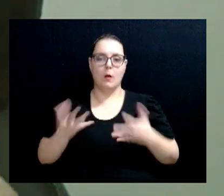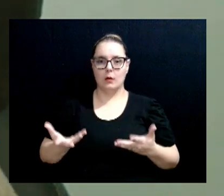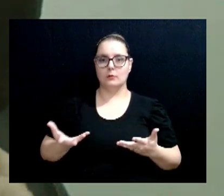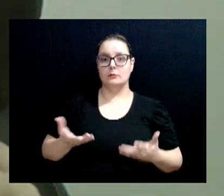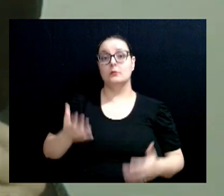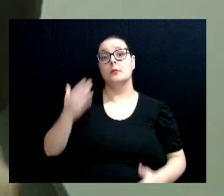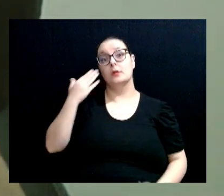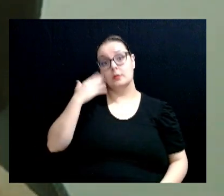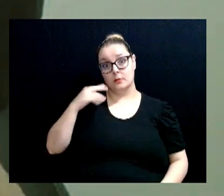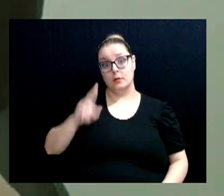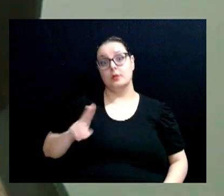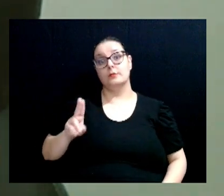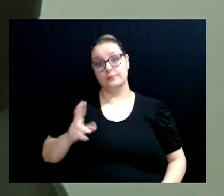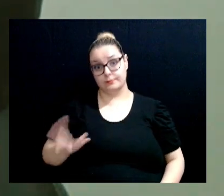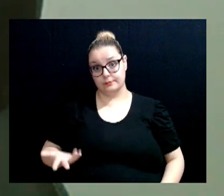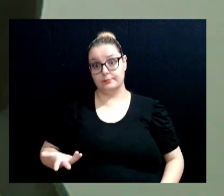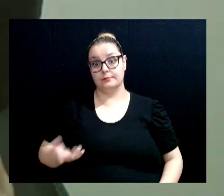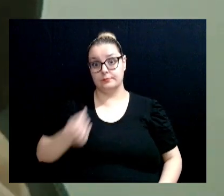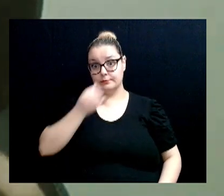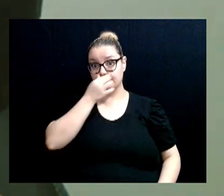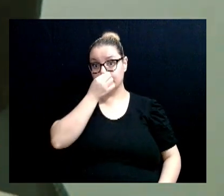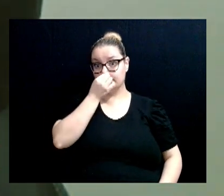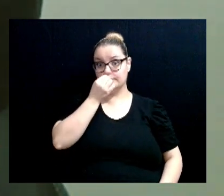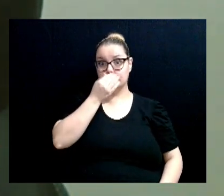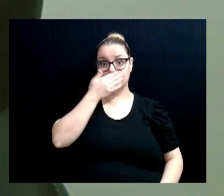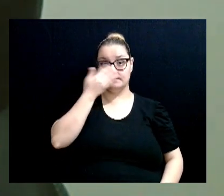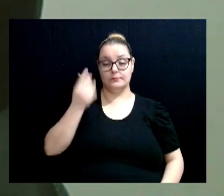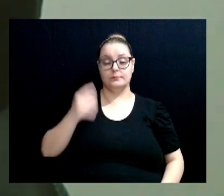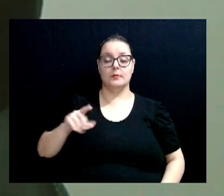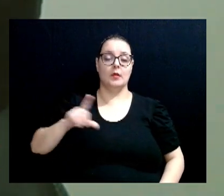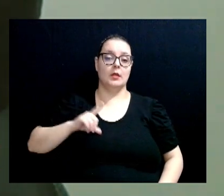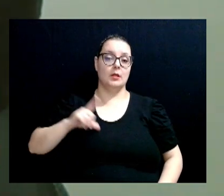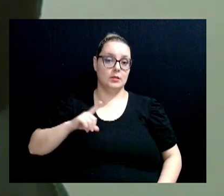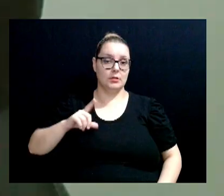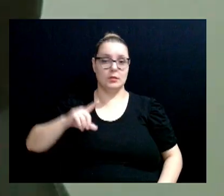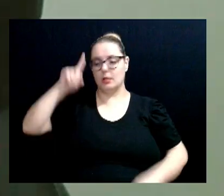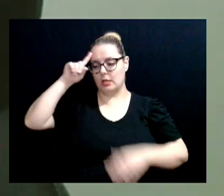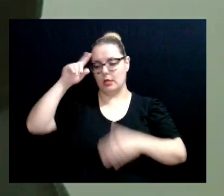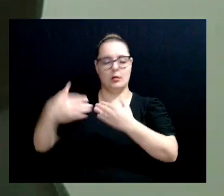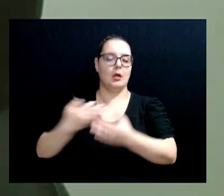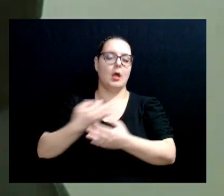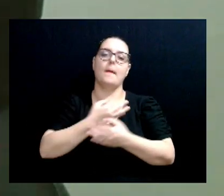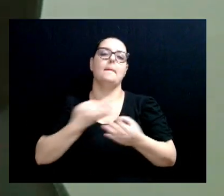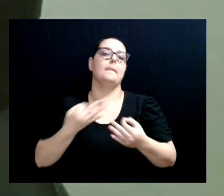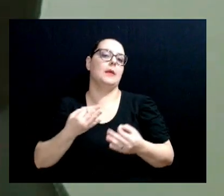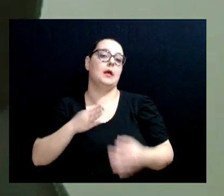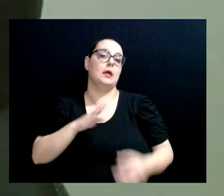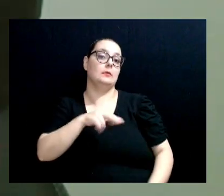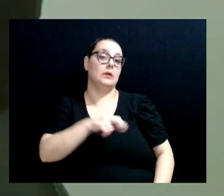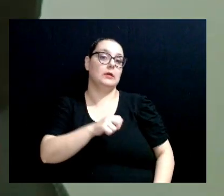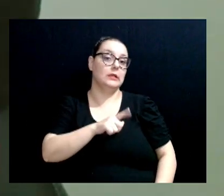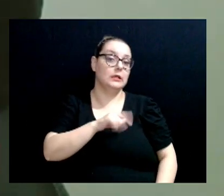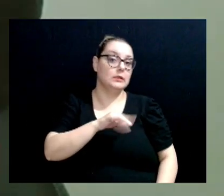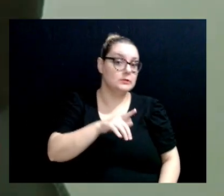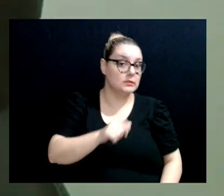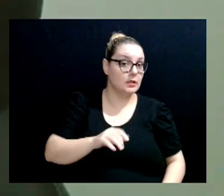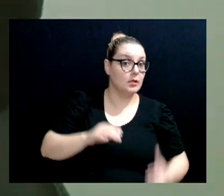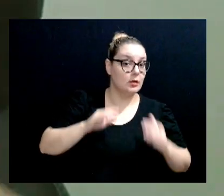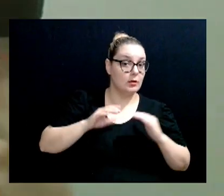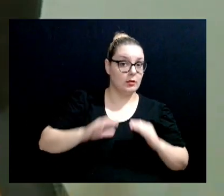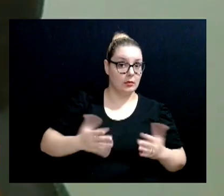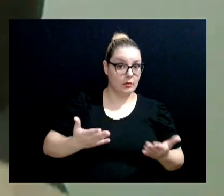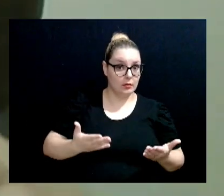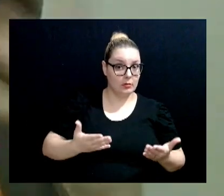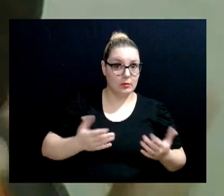tem aquilo de ter uma rotina perfeita e banalizar muitas vezes comportamentos que são extremos,